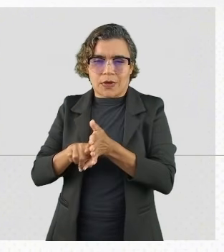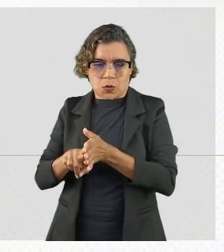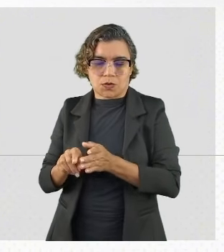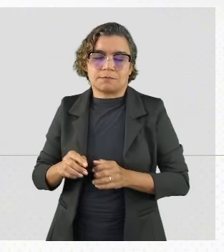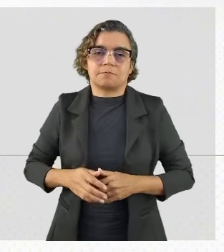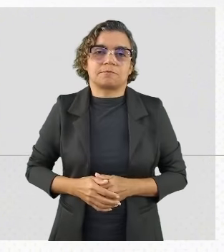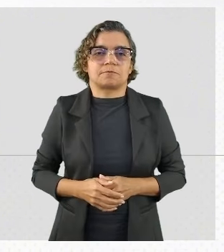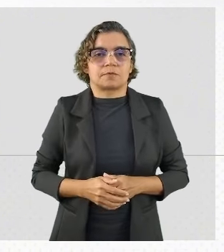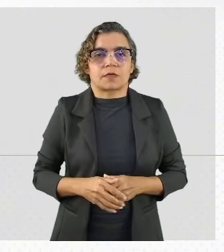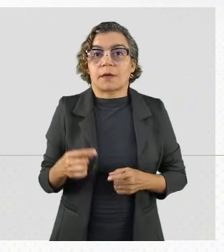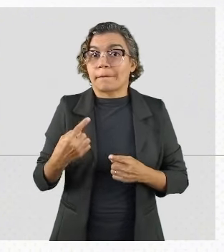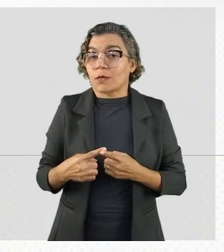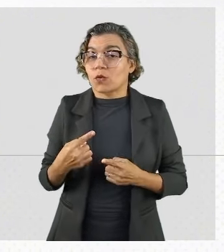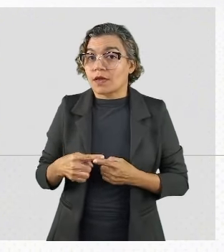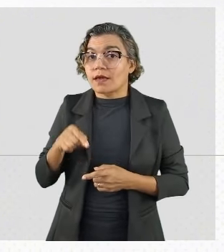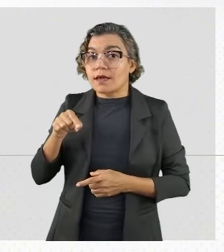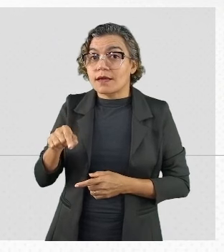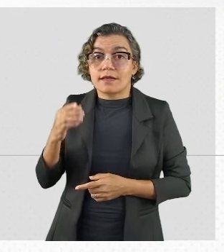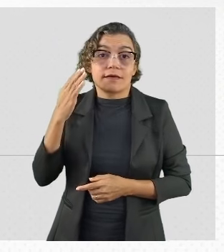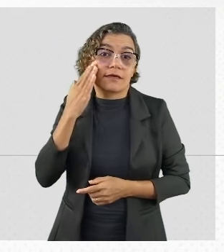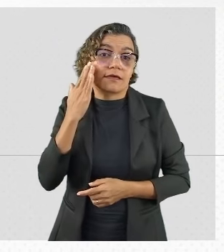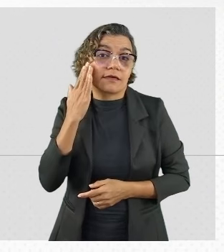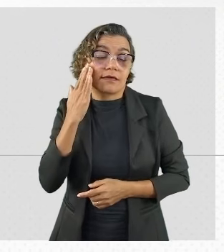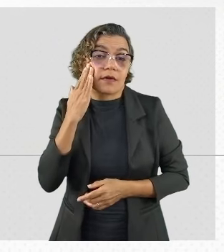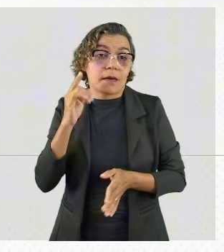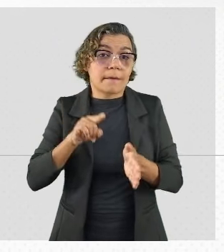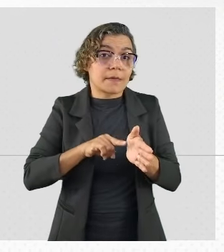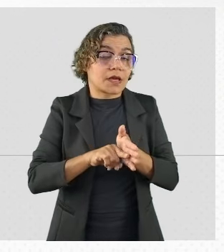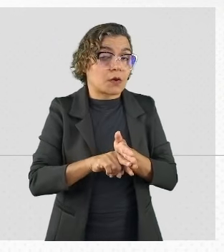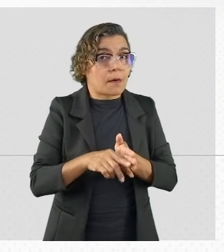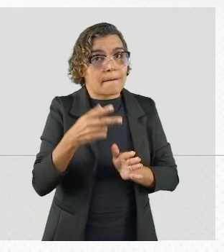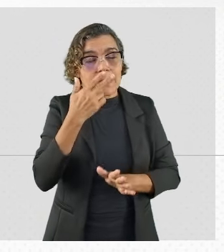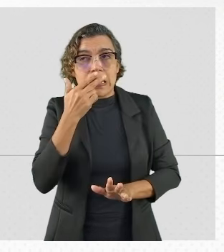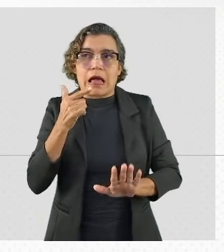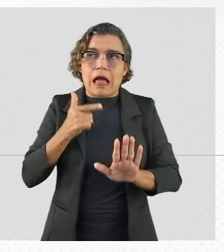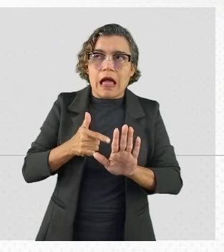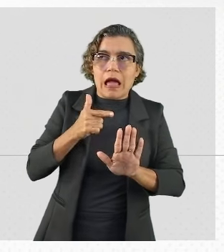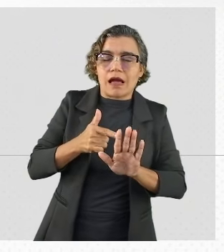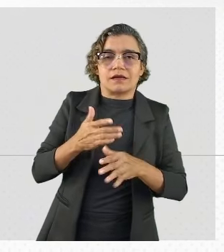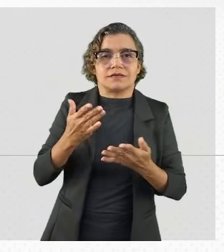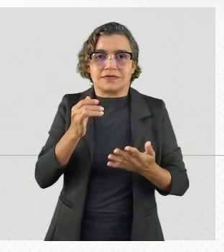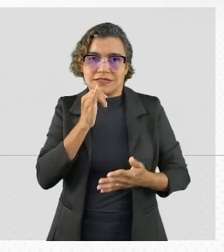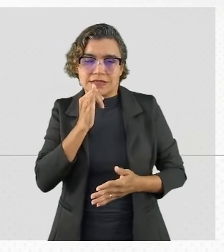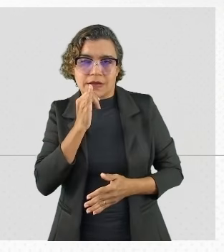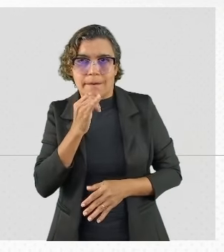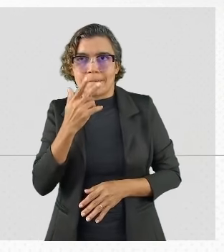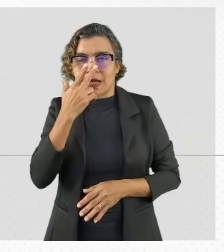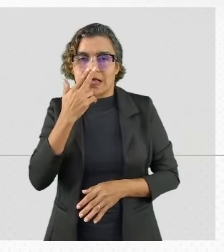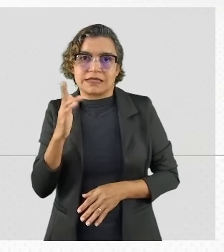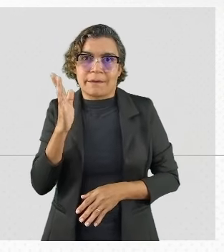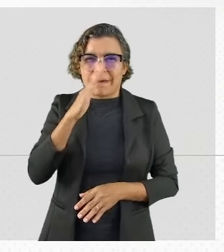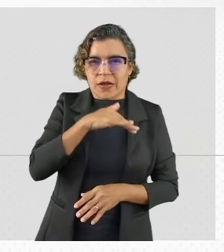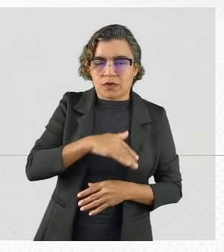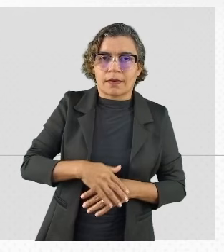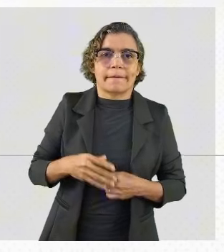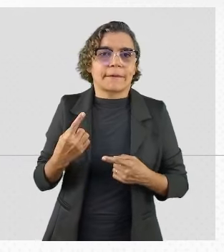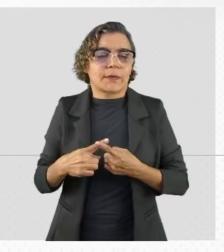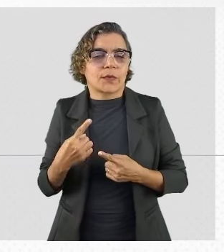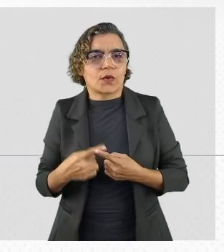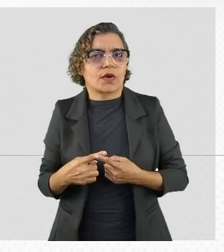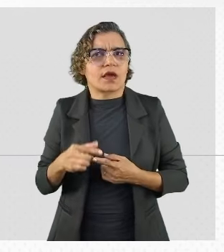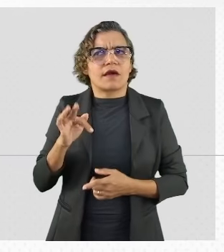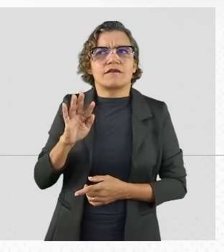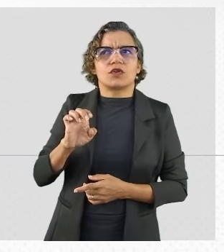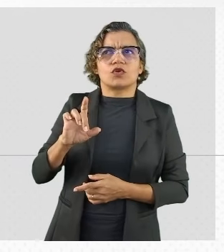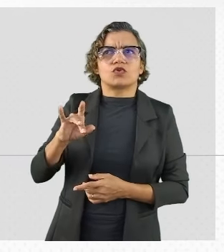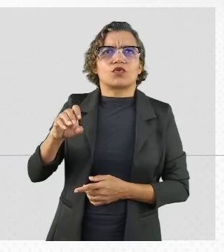Porque ele pressupõe que essa pergunta ela seja irônica, ela seja maldosa, no sentido de que, por exemplo, como se a filosofia não